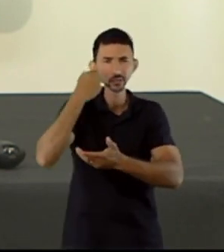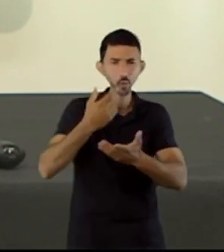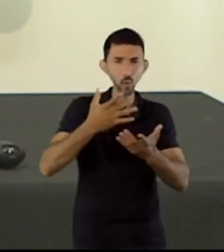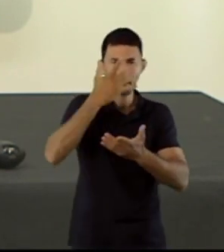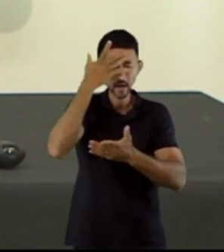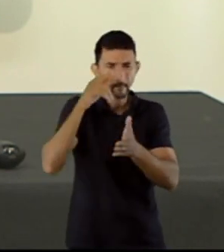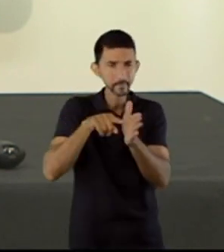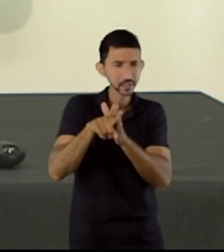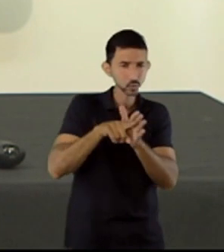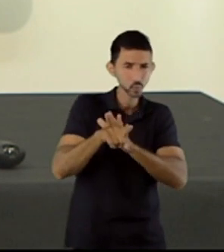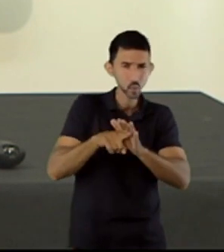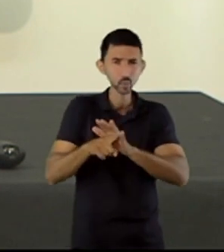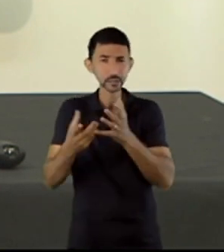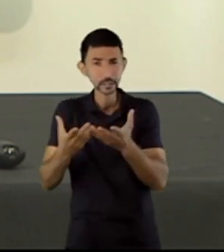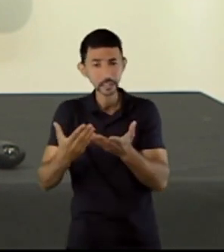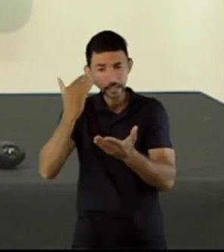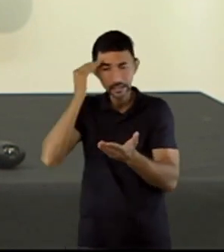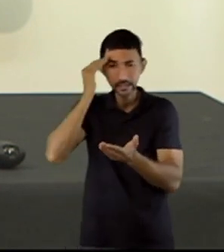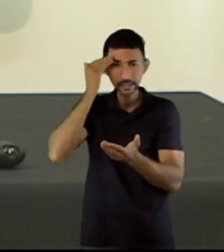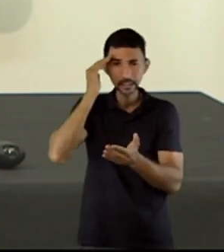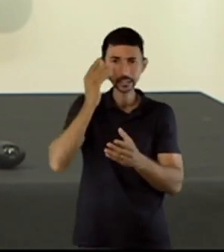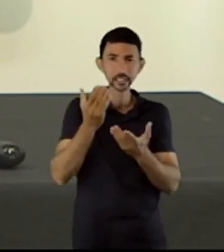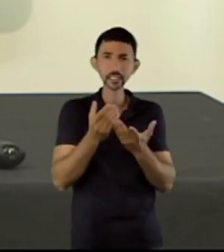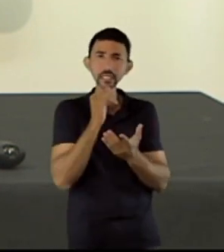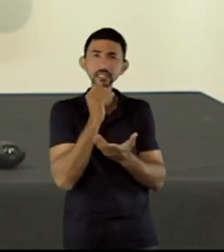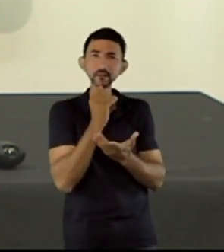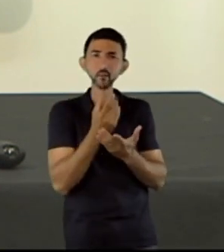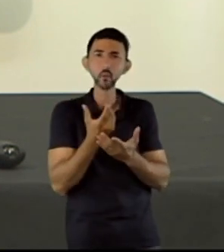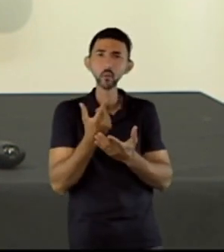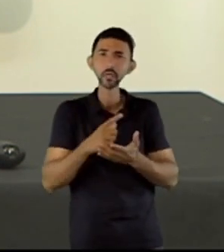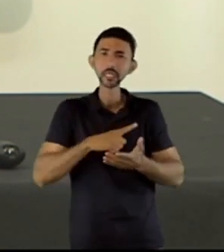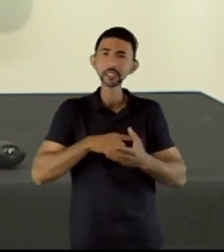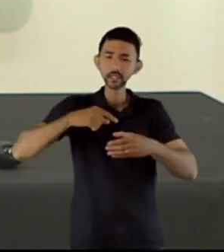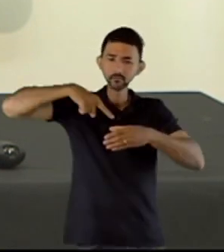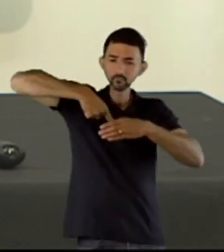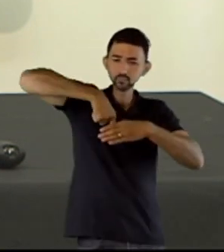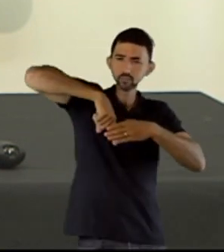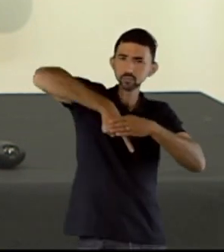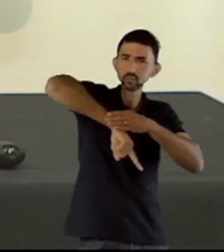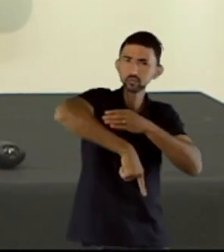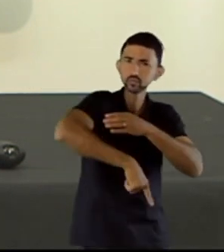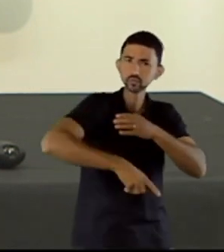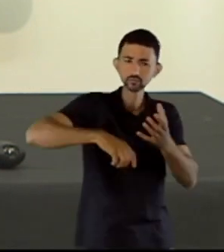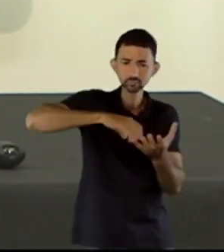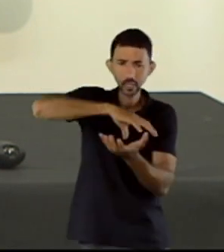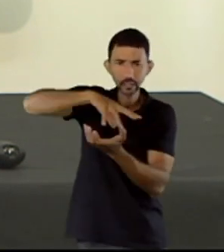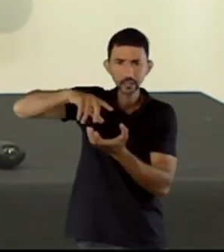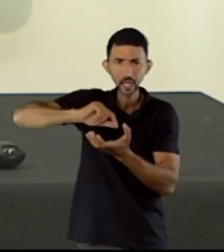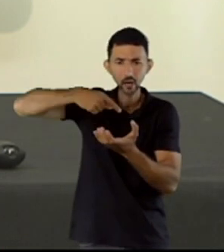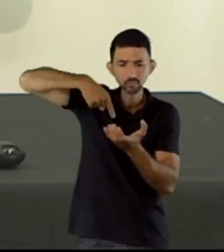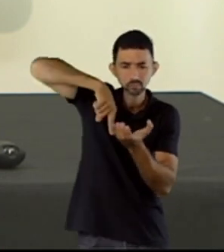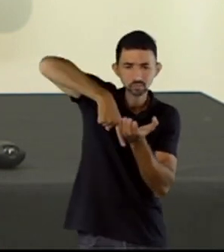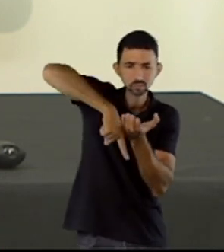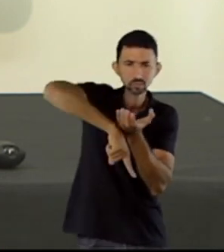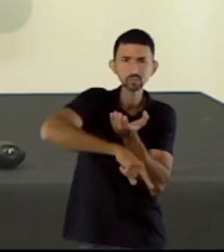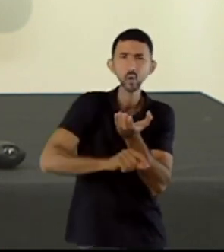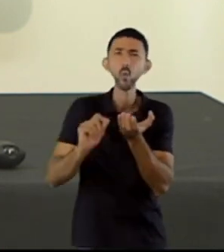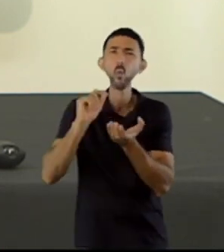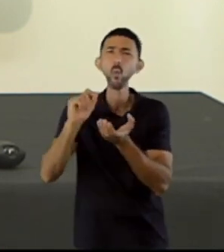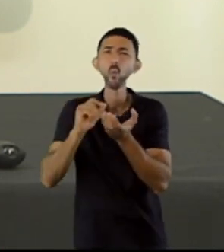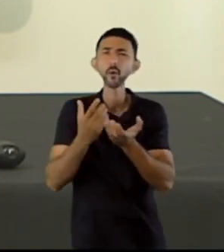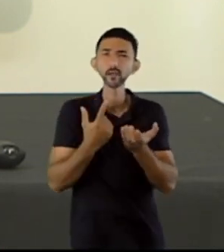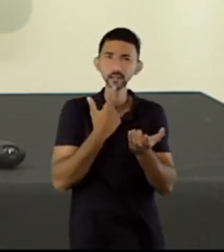pesquisadores também gostariam de entender o que tinha dentro da Terra, né? Porque ainda era um ambiente